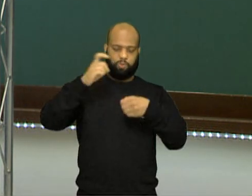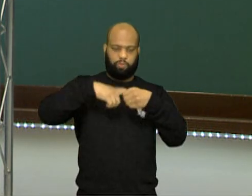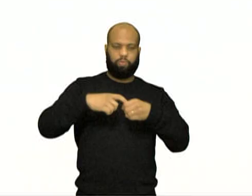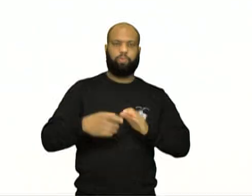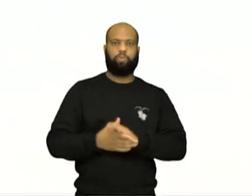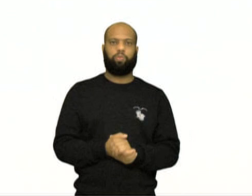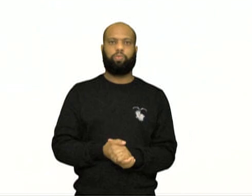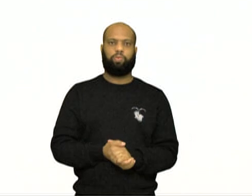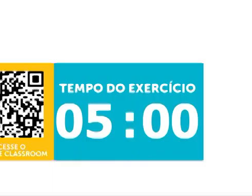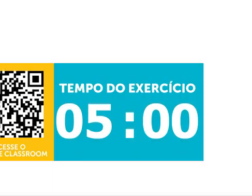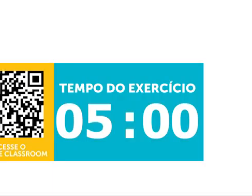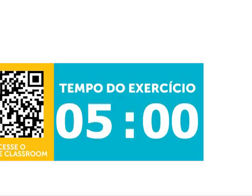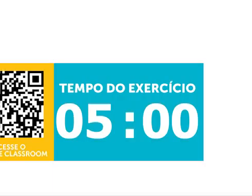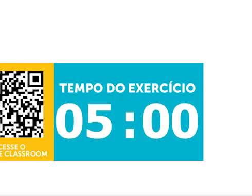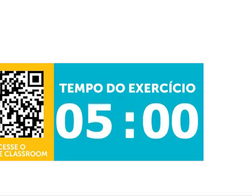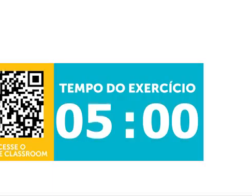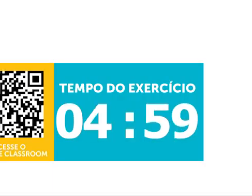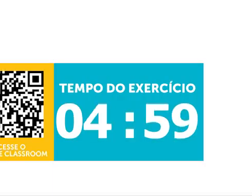já volta, hein?